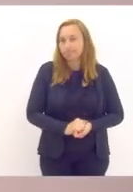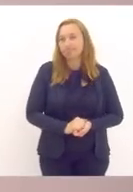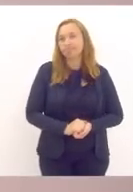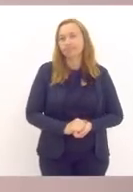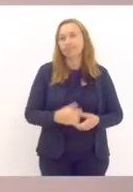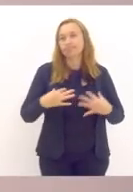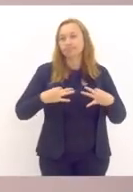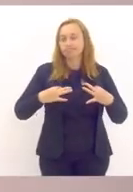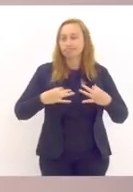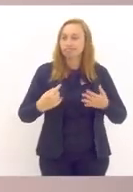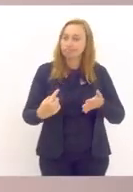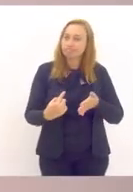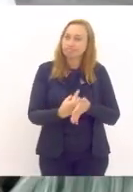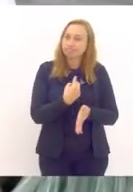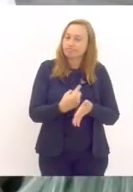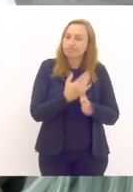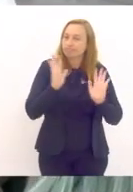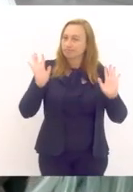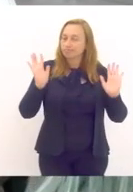aqui aberto a perguntas.